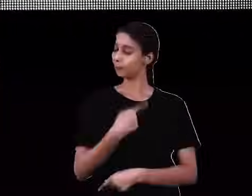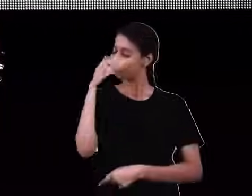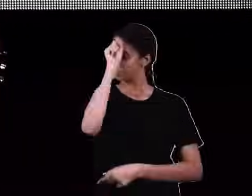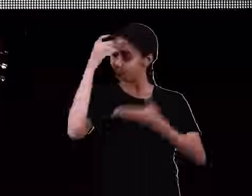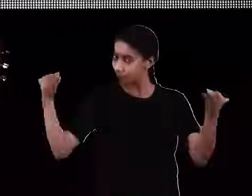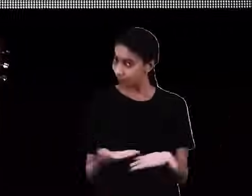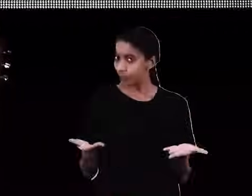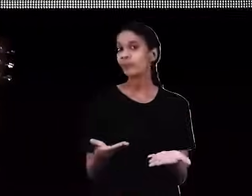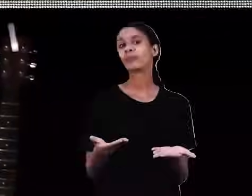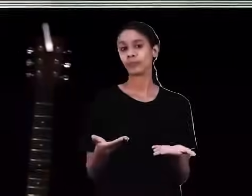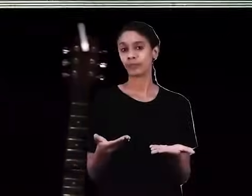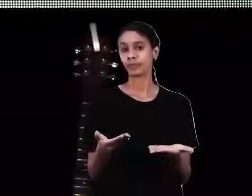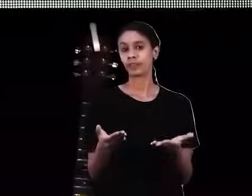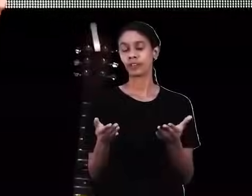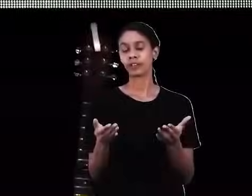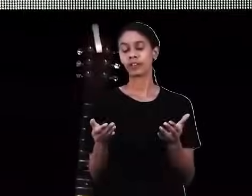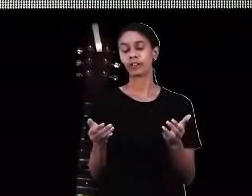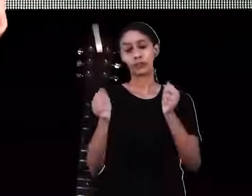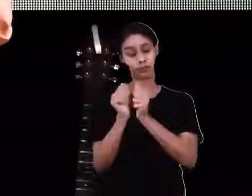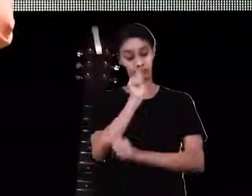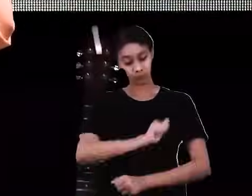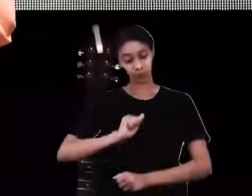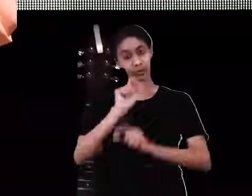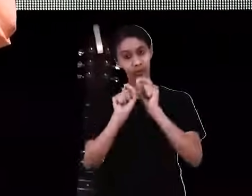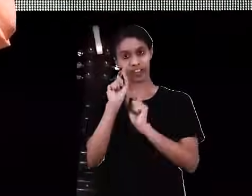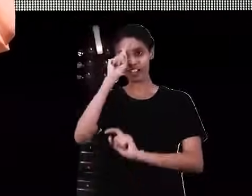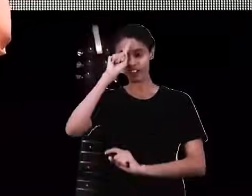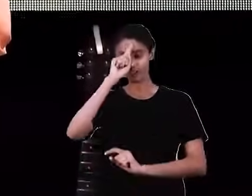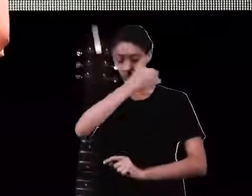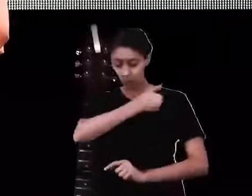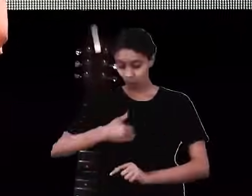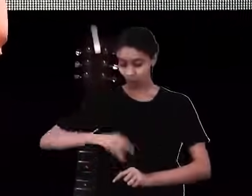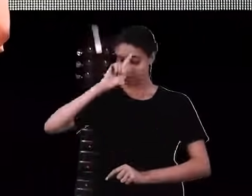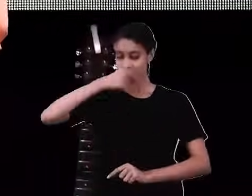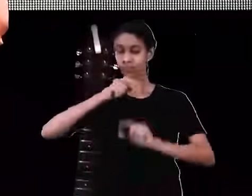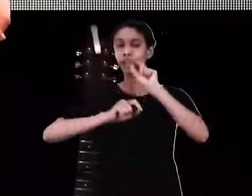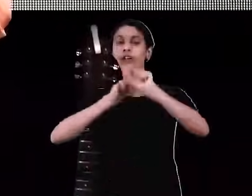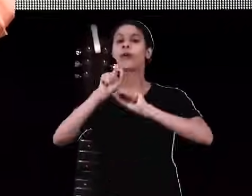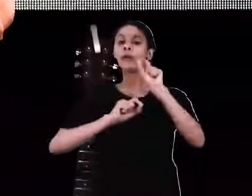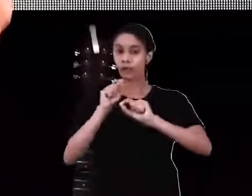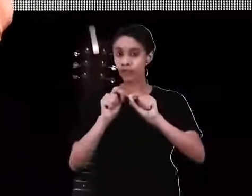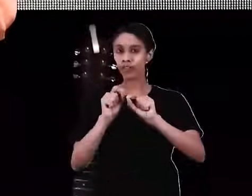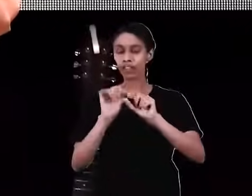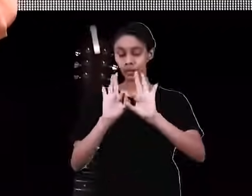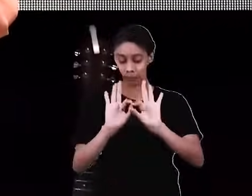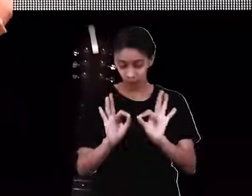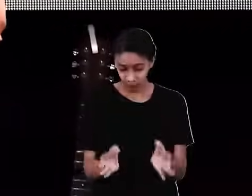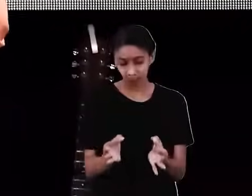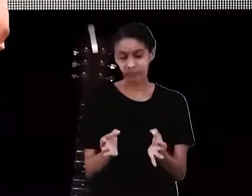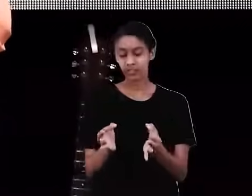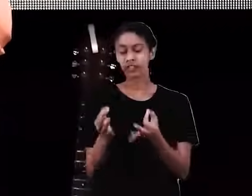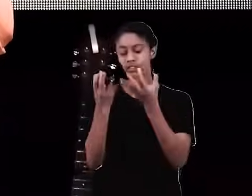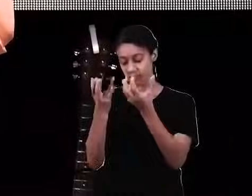aprender com a Abigail que, na verdade, o governo é algo que fala pra mim e pra você de humildade e